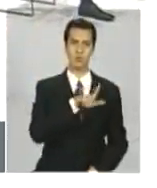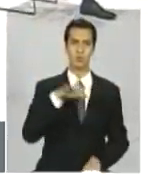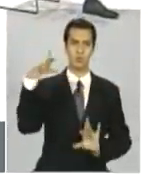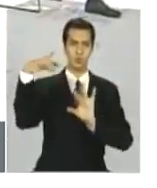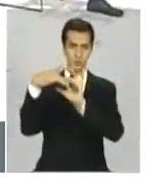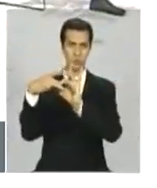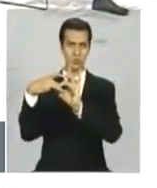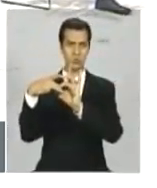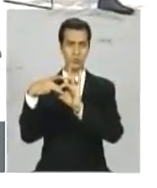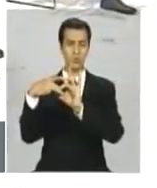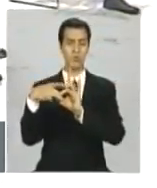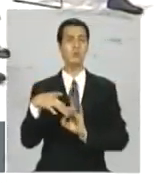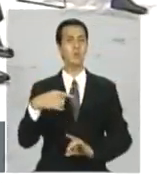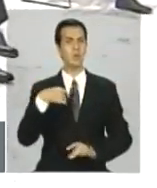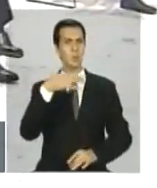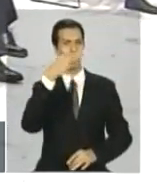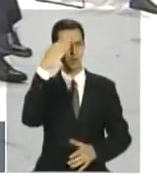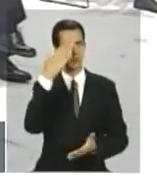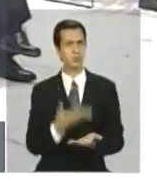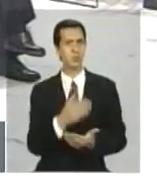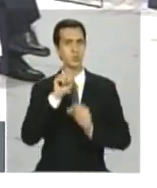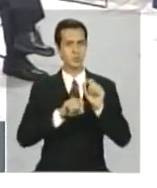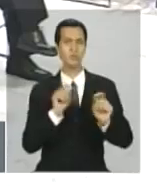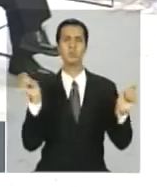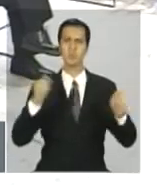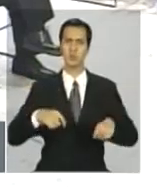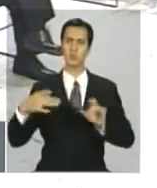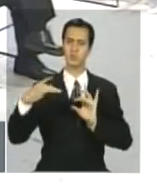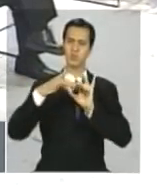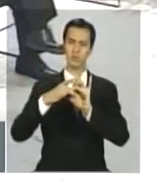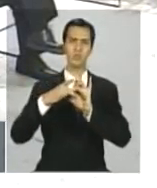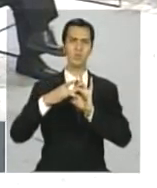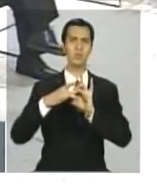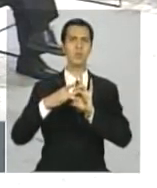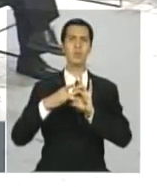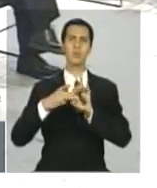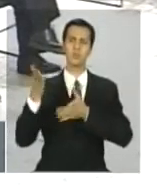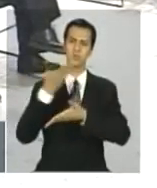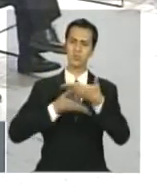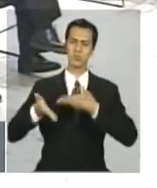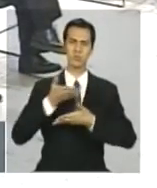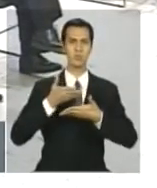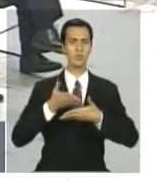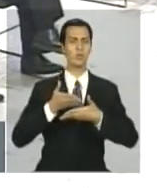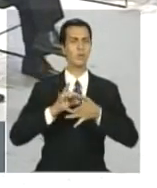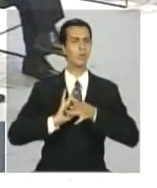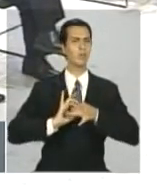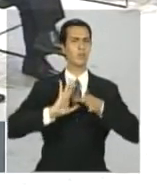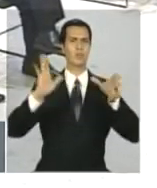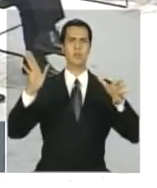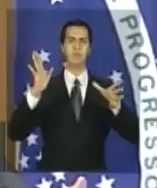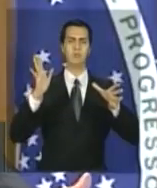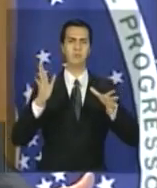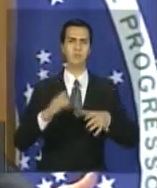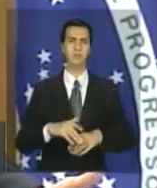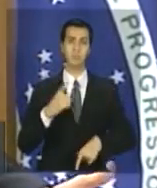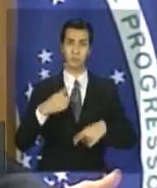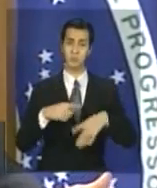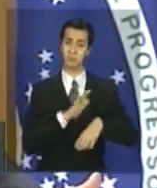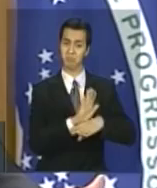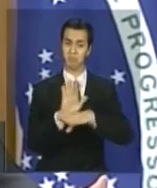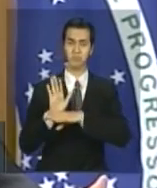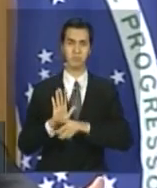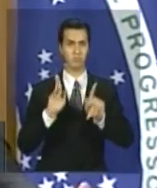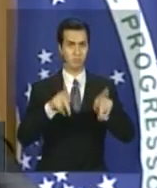que acreditamos firmemente num comércio mais livre, uma vez que ele sempre é fonte de bem-estar social.